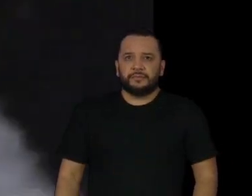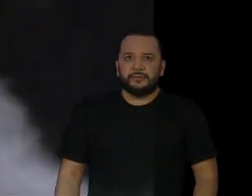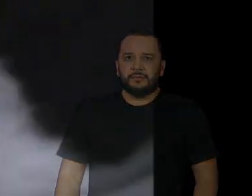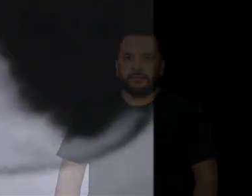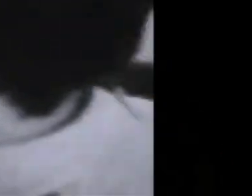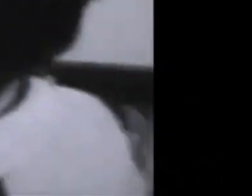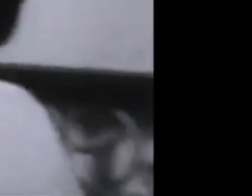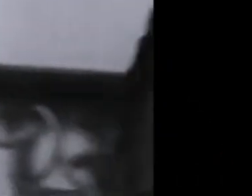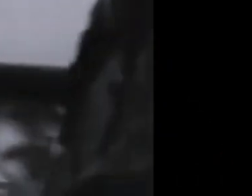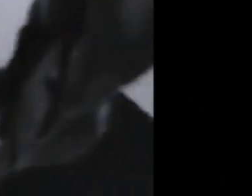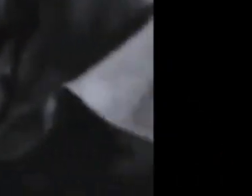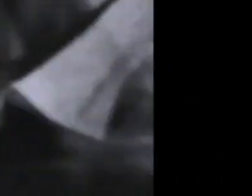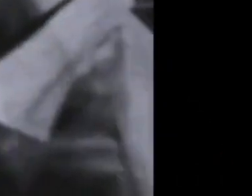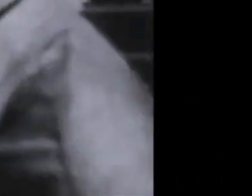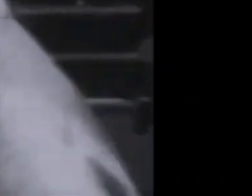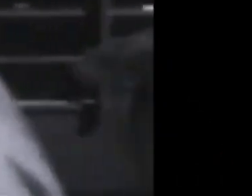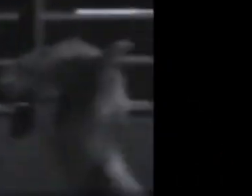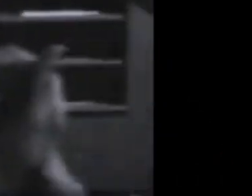Ação!